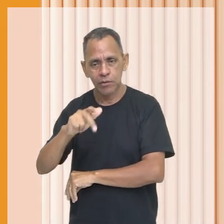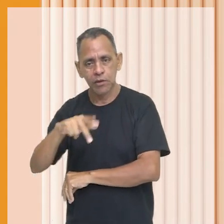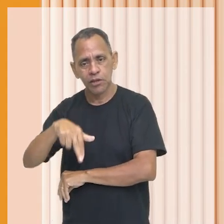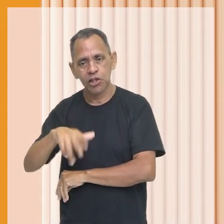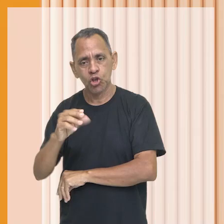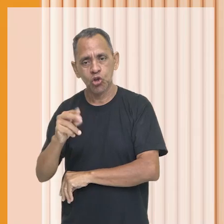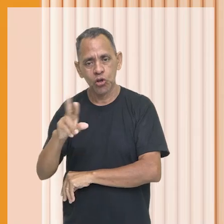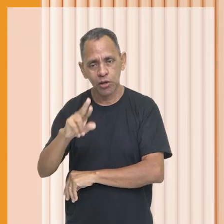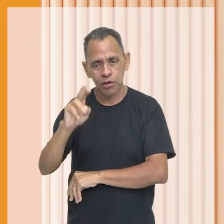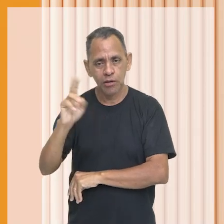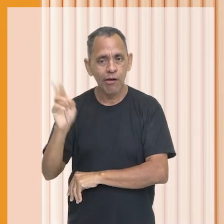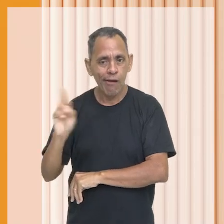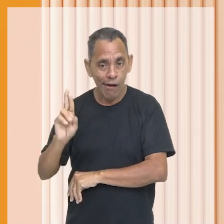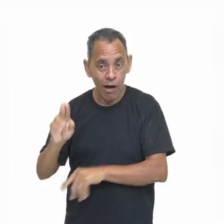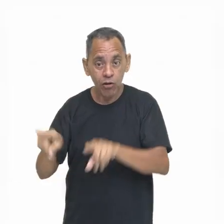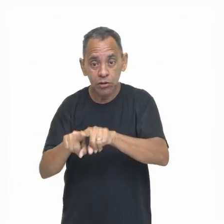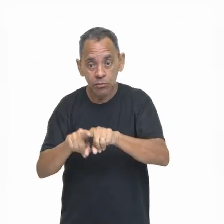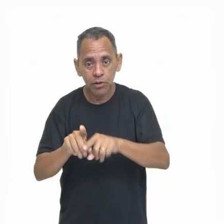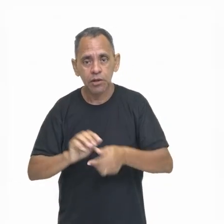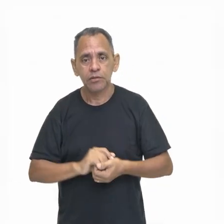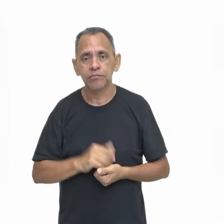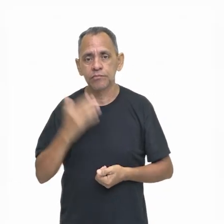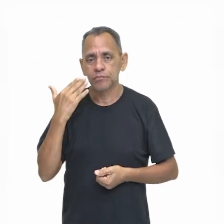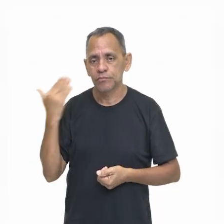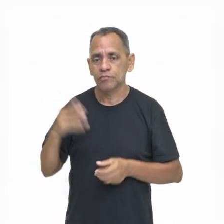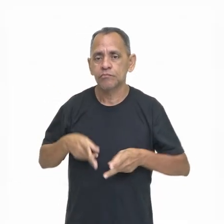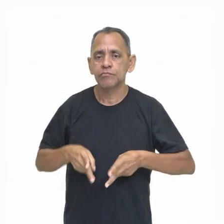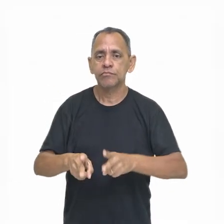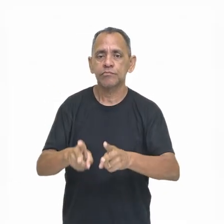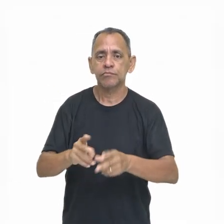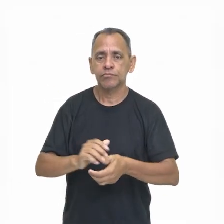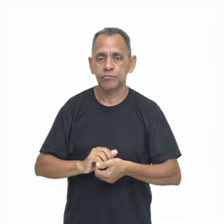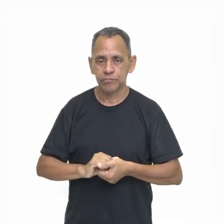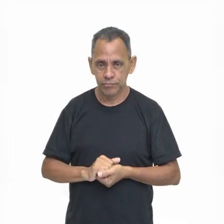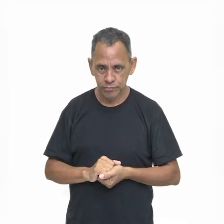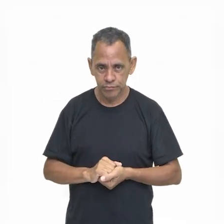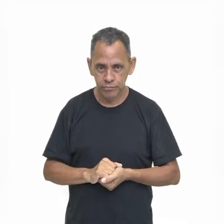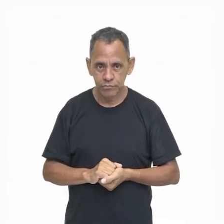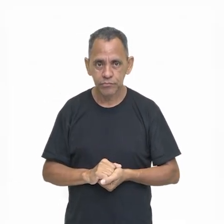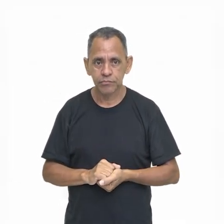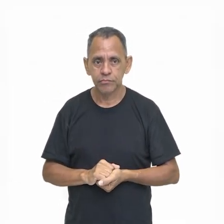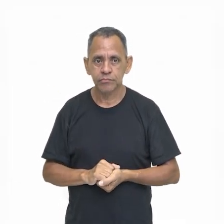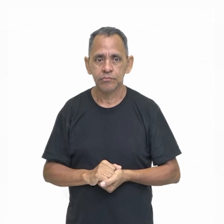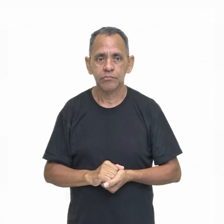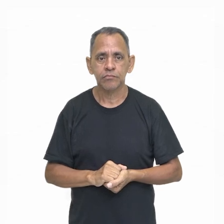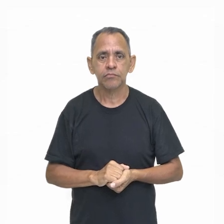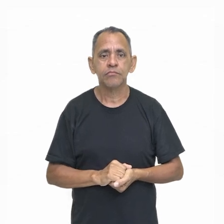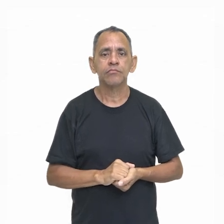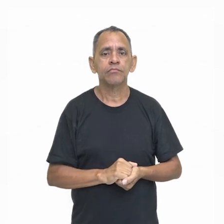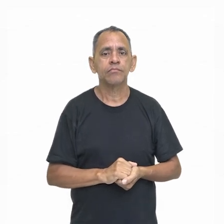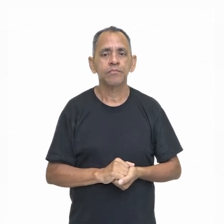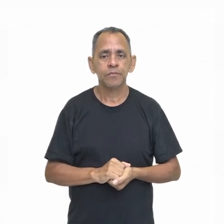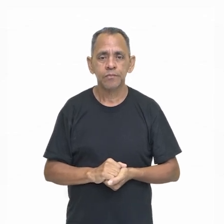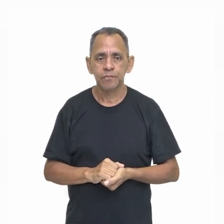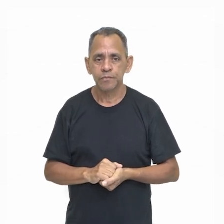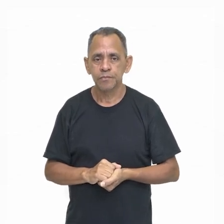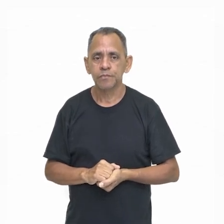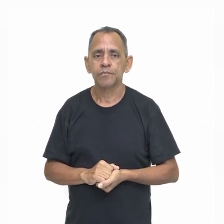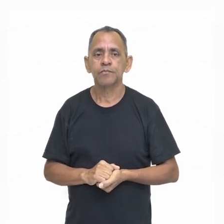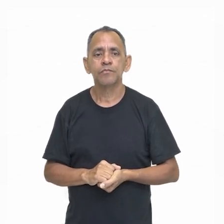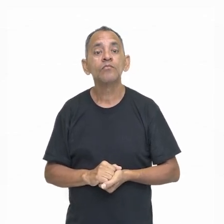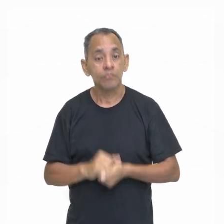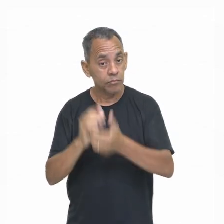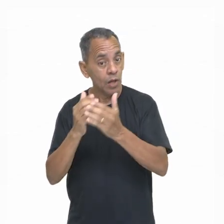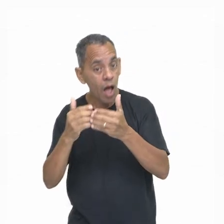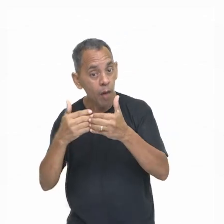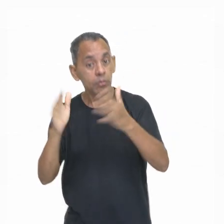discutir sobre ele daqui a pouquinho. Então vamos lá, continuando. Abertura comercial e desregulamentação foram também algumas